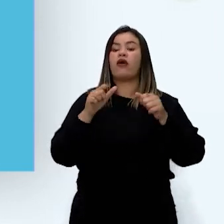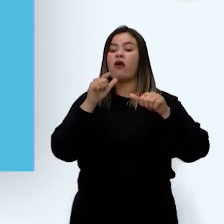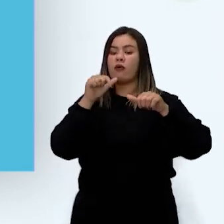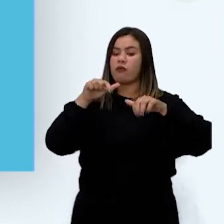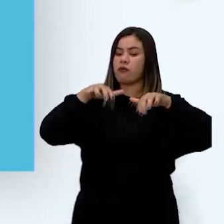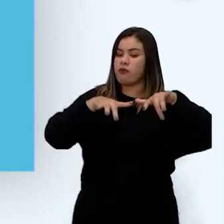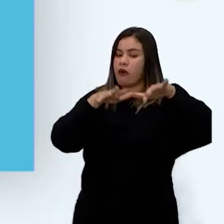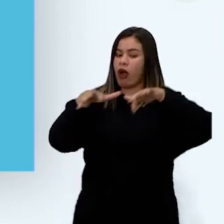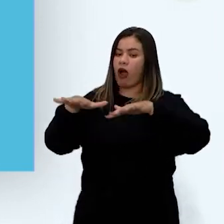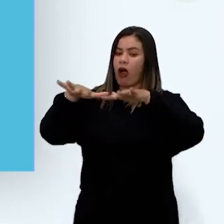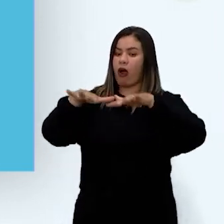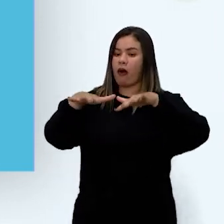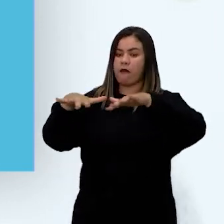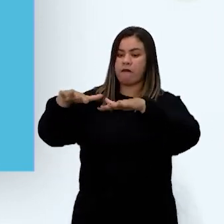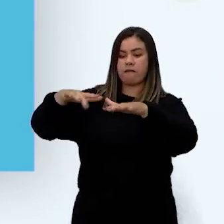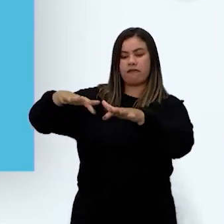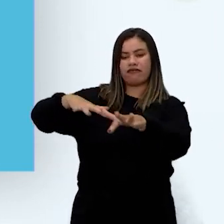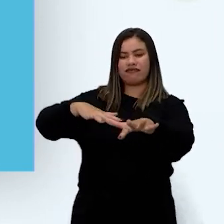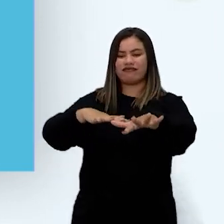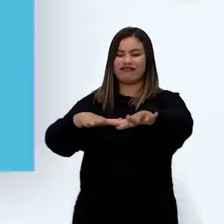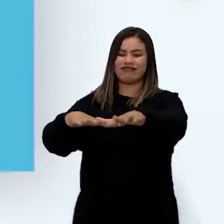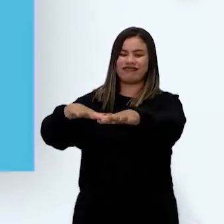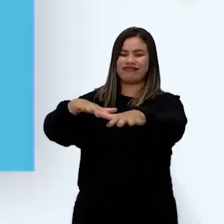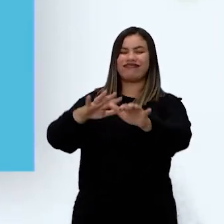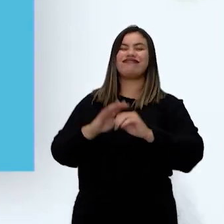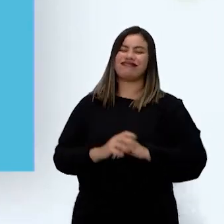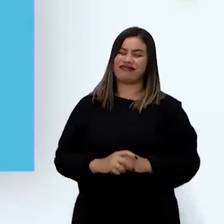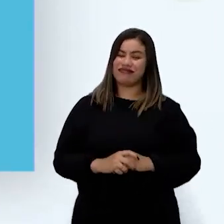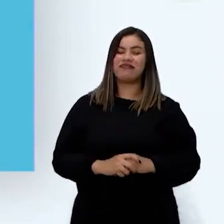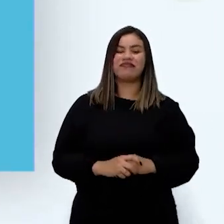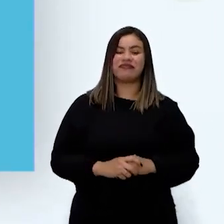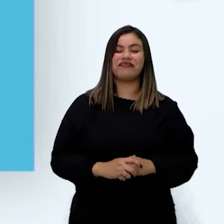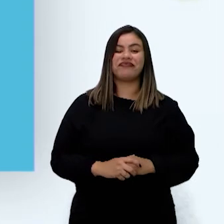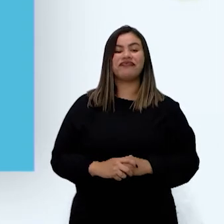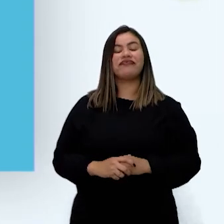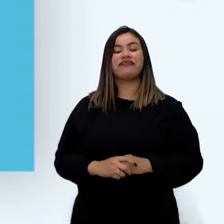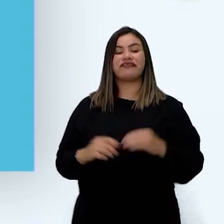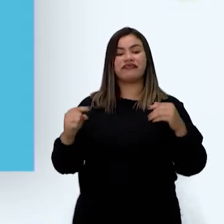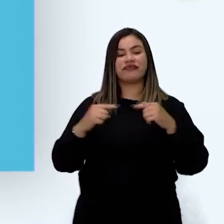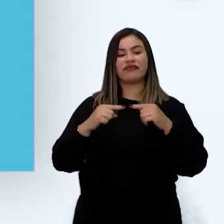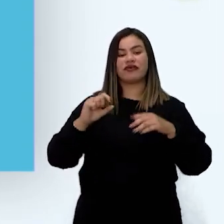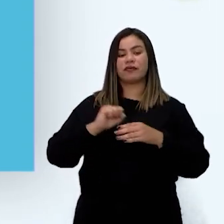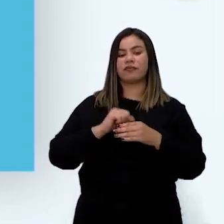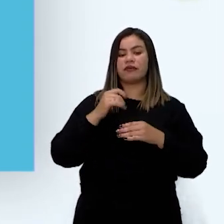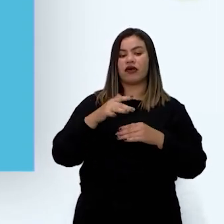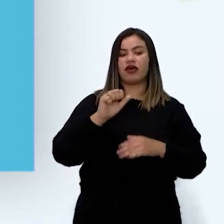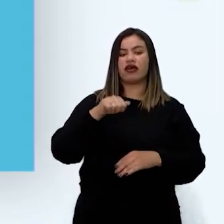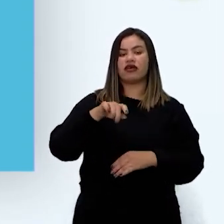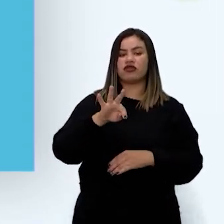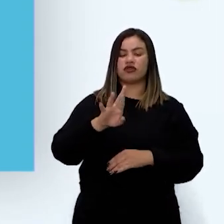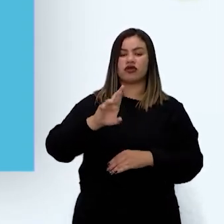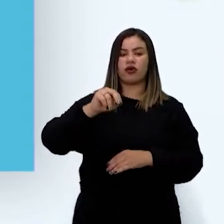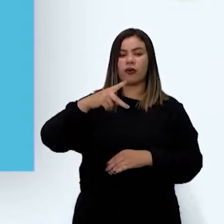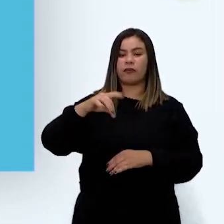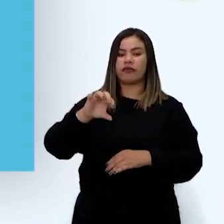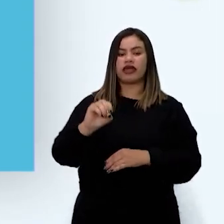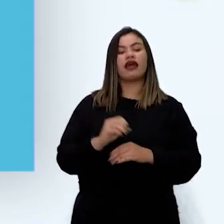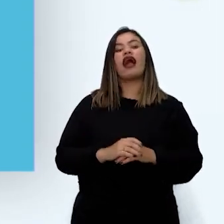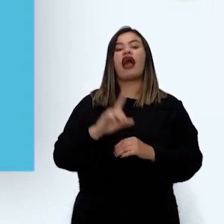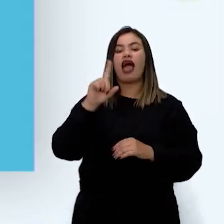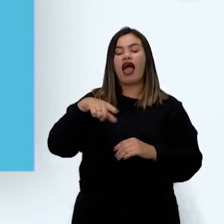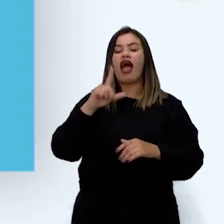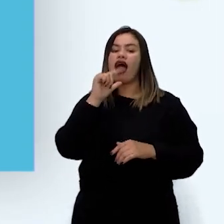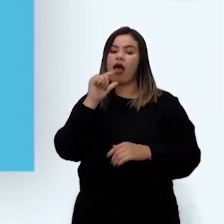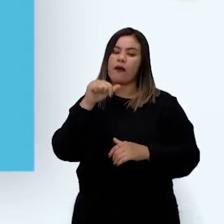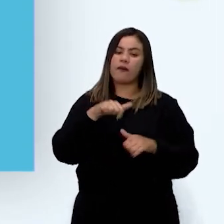pelo deságue dos rios. Diante dos sucessivos efeitos da ação antrópica sobre o meio natural, a disponibilidade de